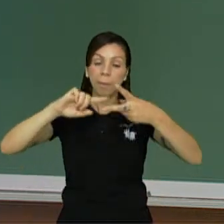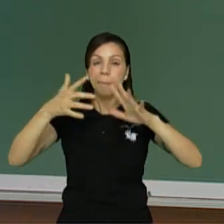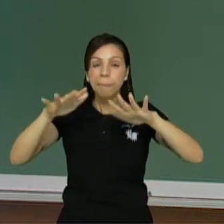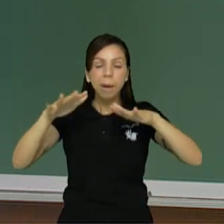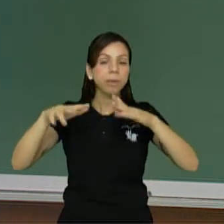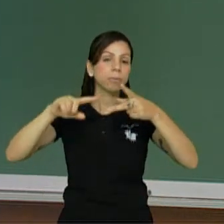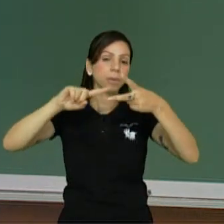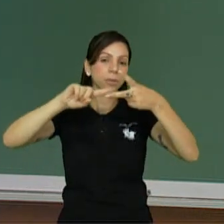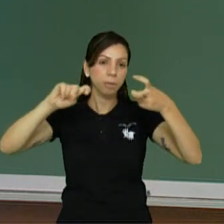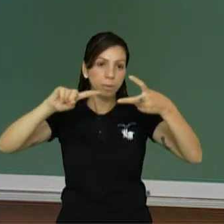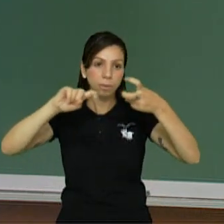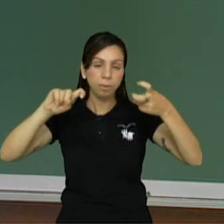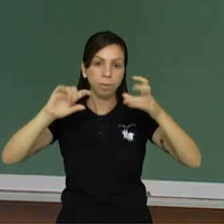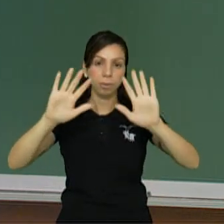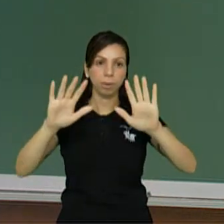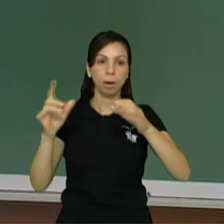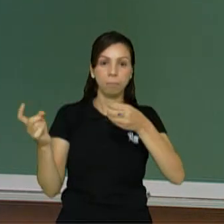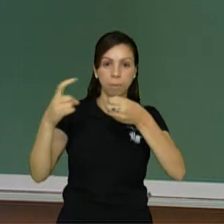elástica,